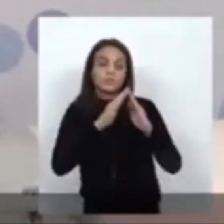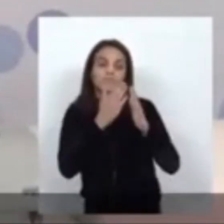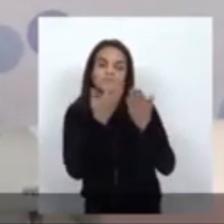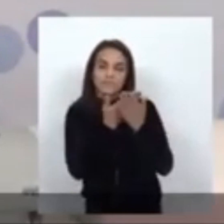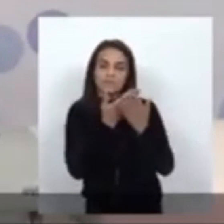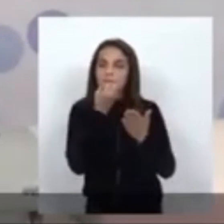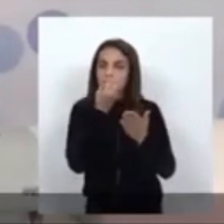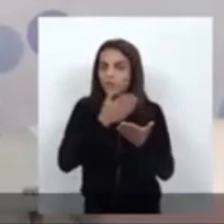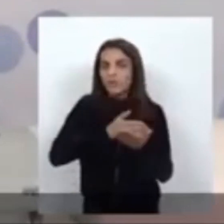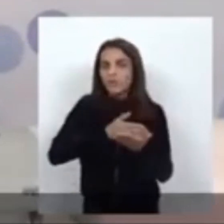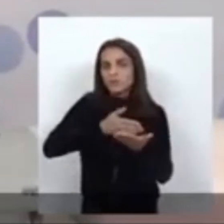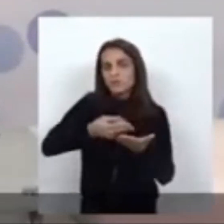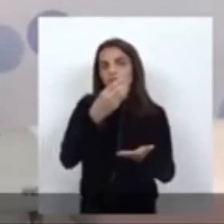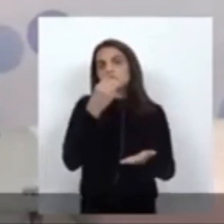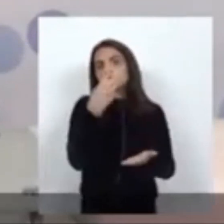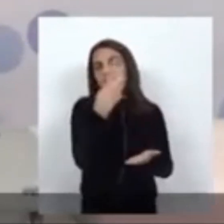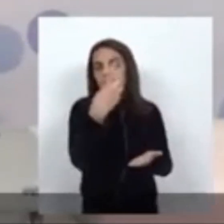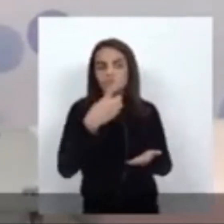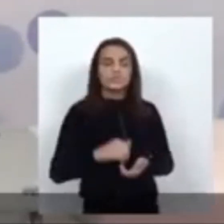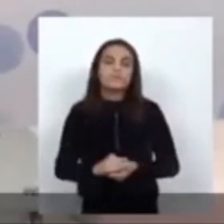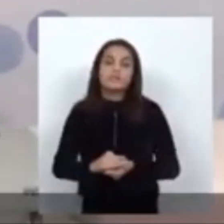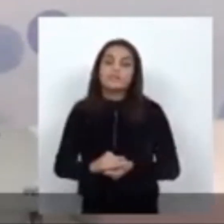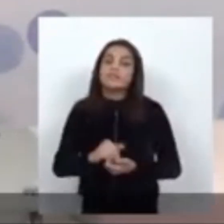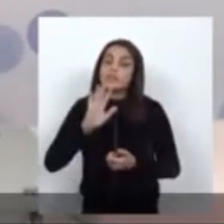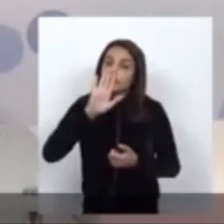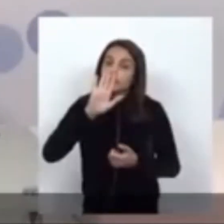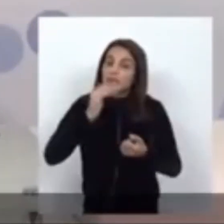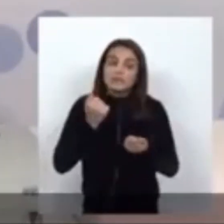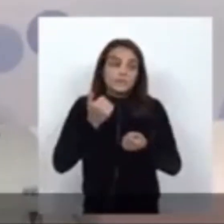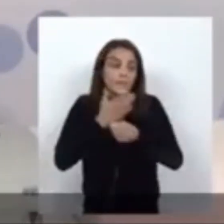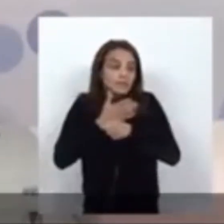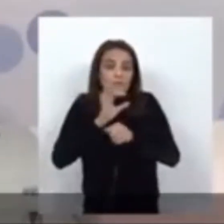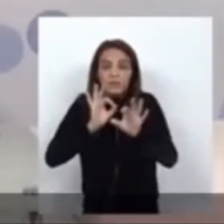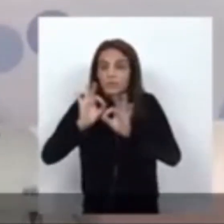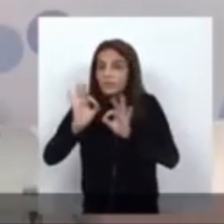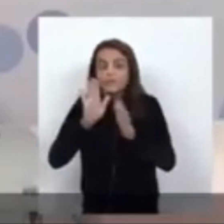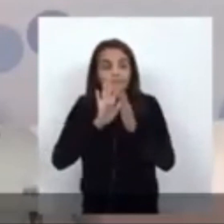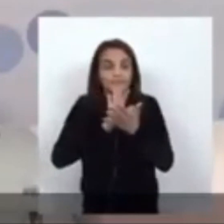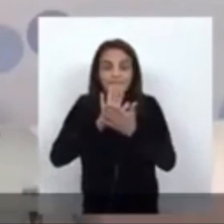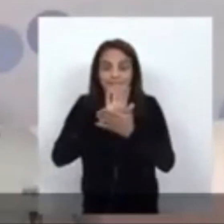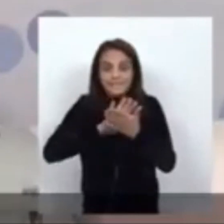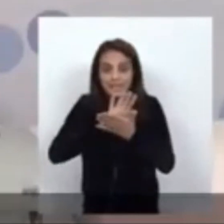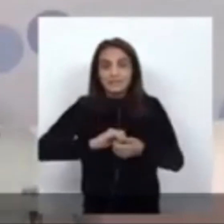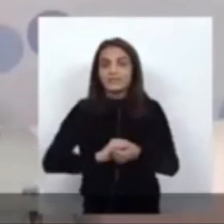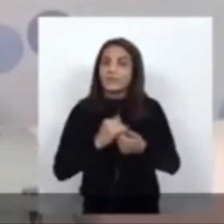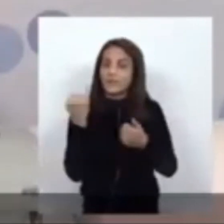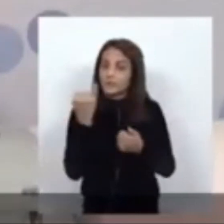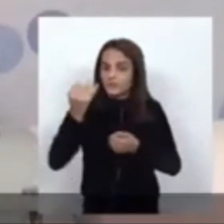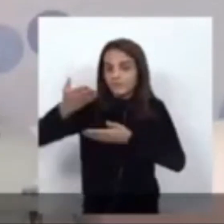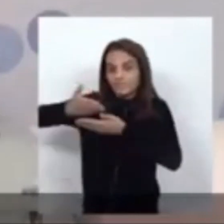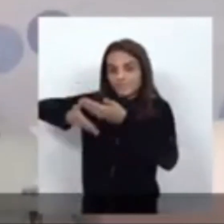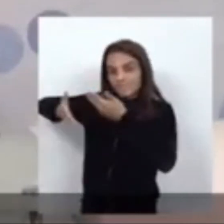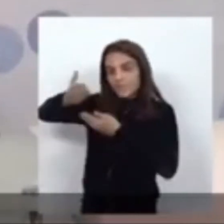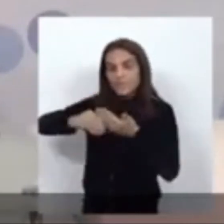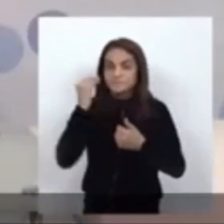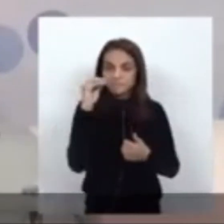que ingressaram nesse ano de 2021 e que não passaram ainda por este processo. Então, é importante que haja essa troca de